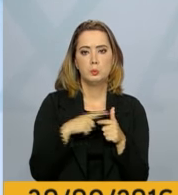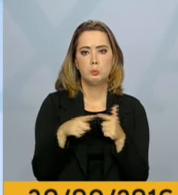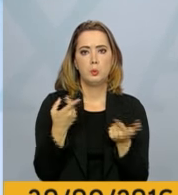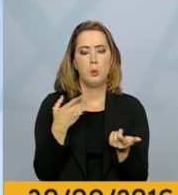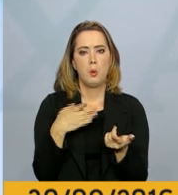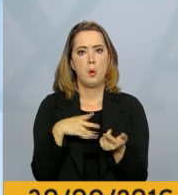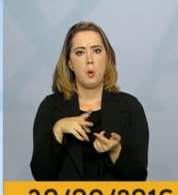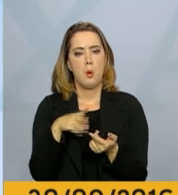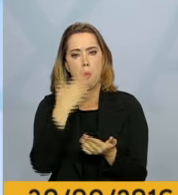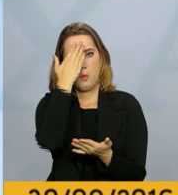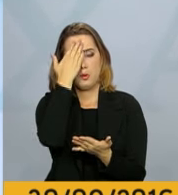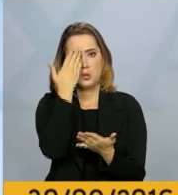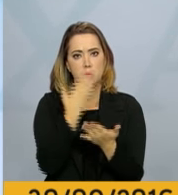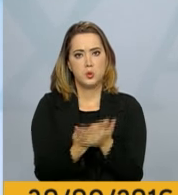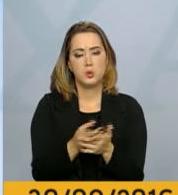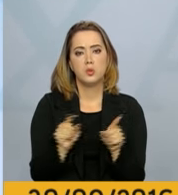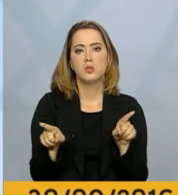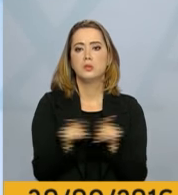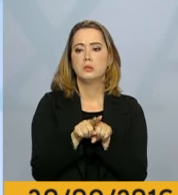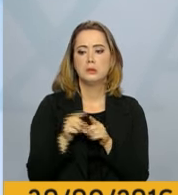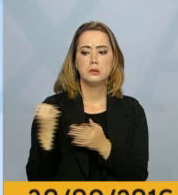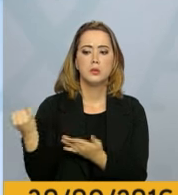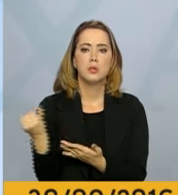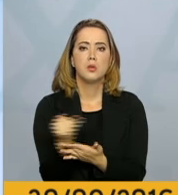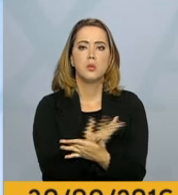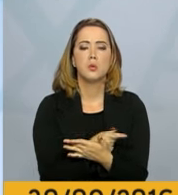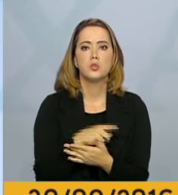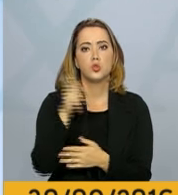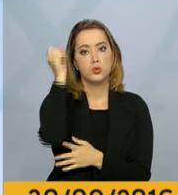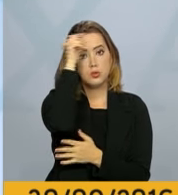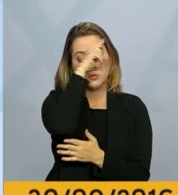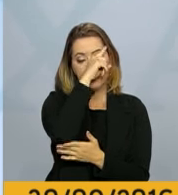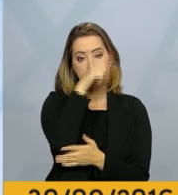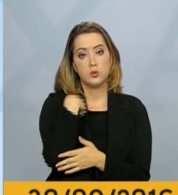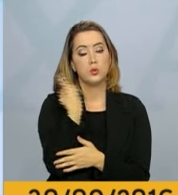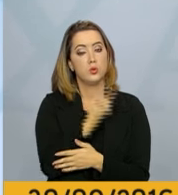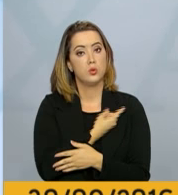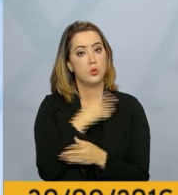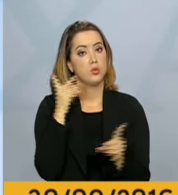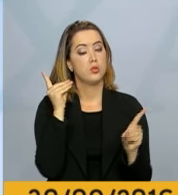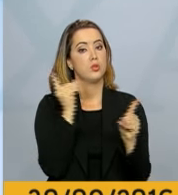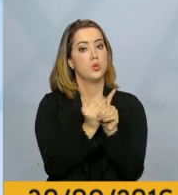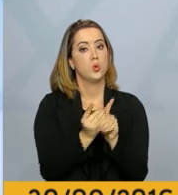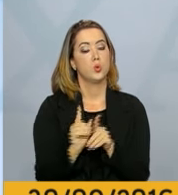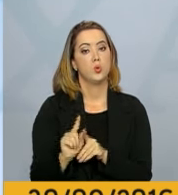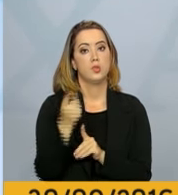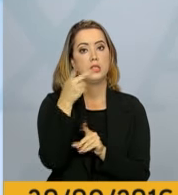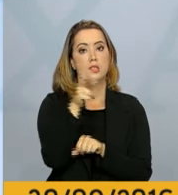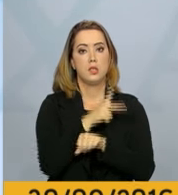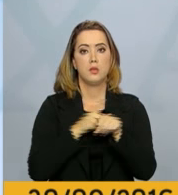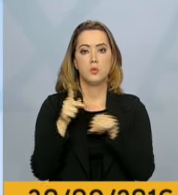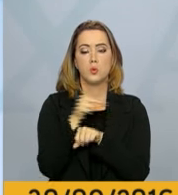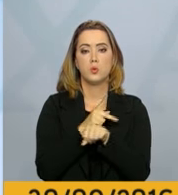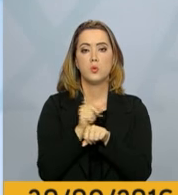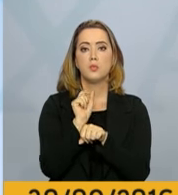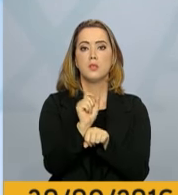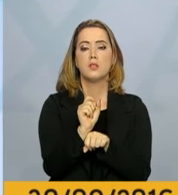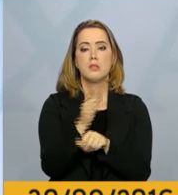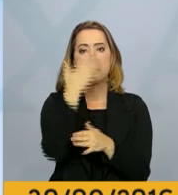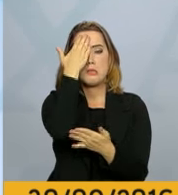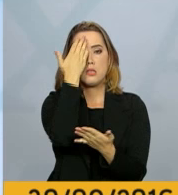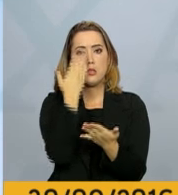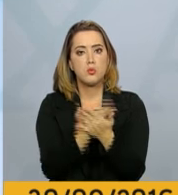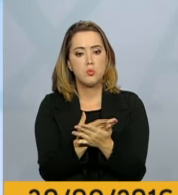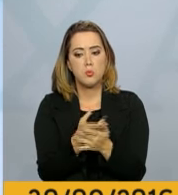desesperança muito acentuada. E daí porque nós encontramos um país em que a confiança do consumidor